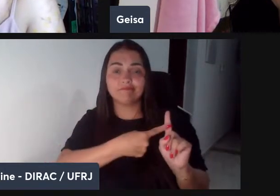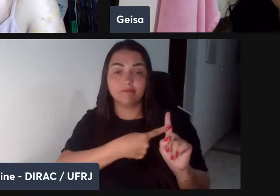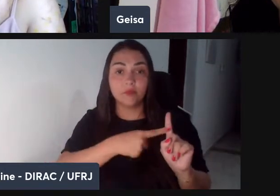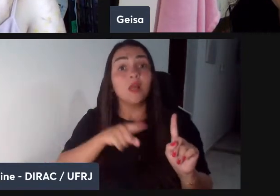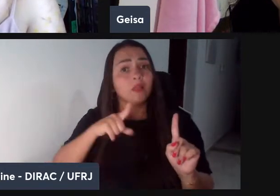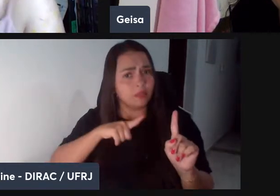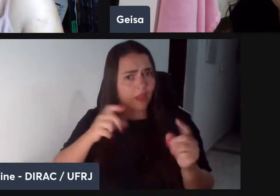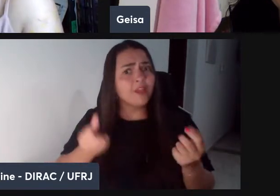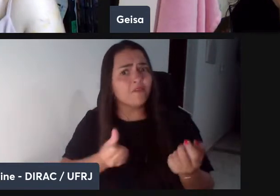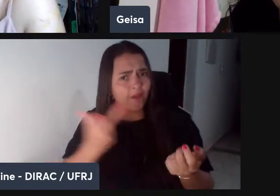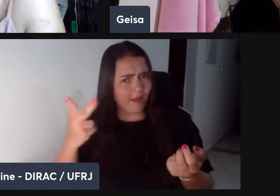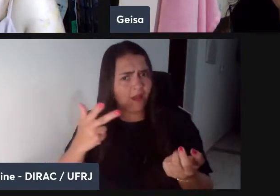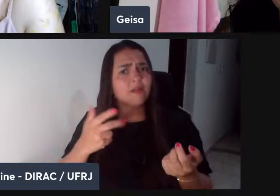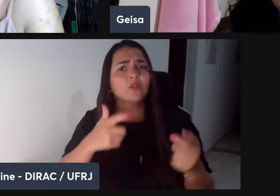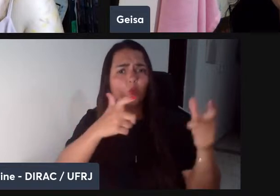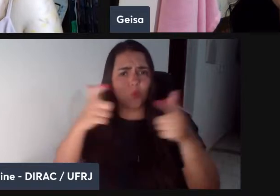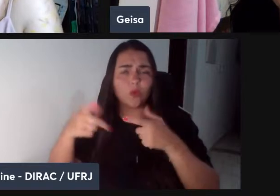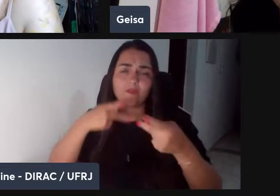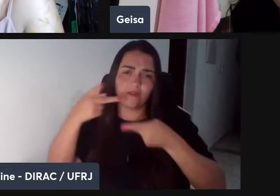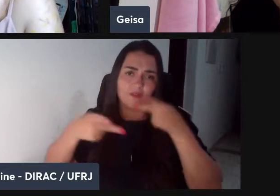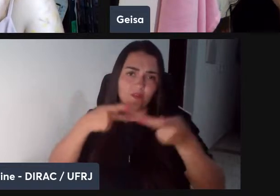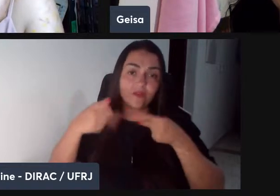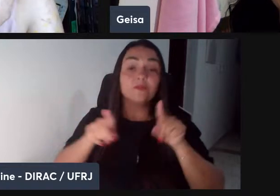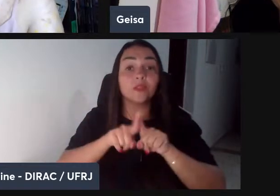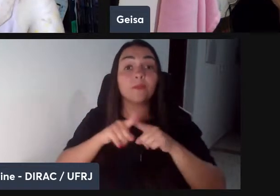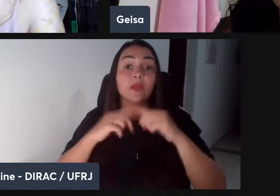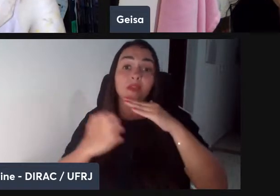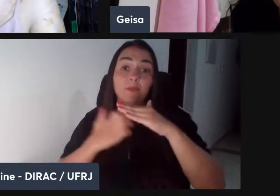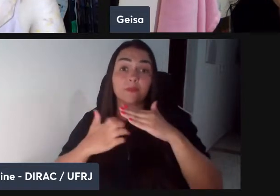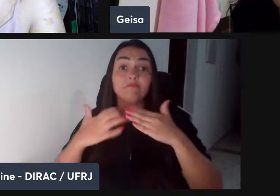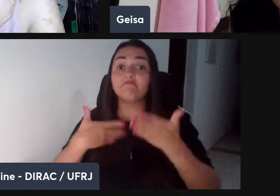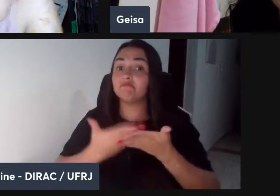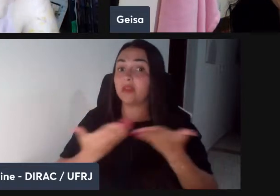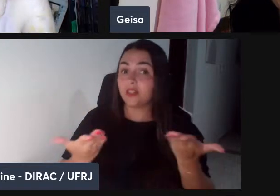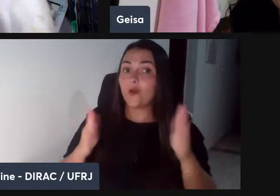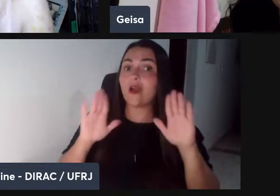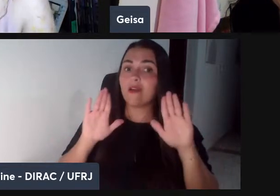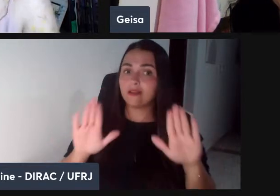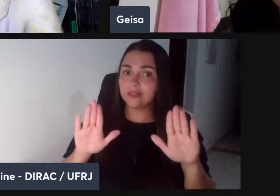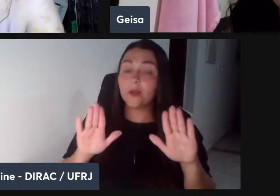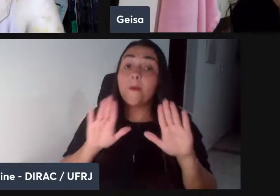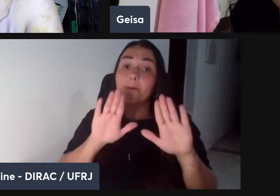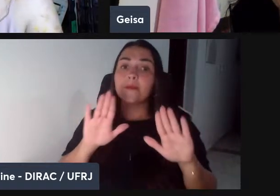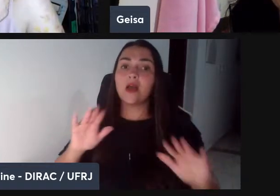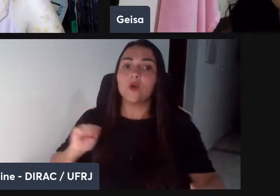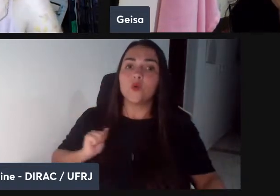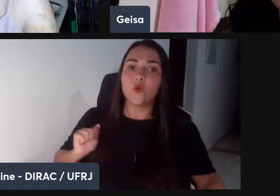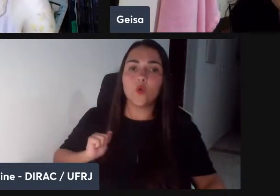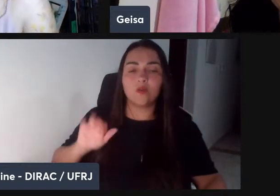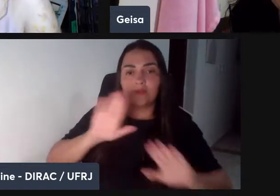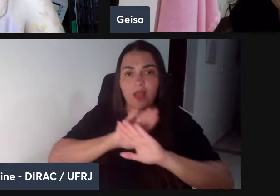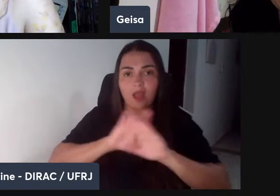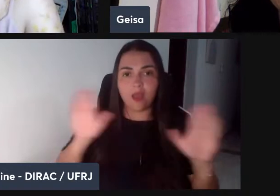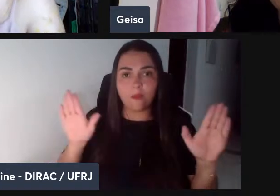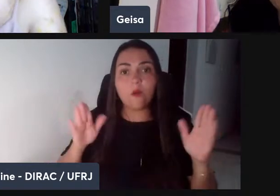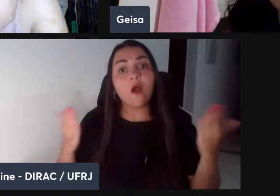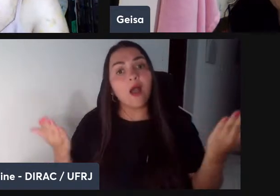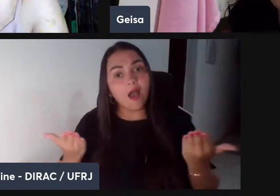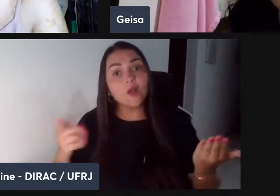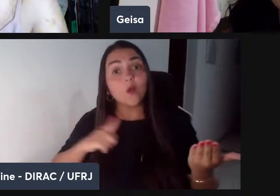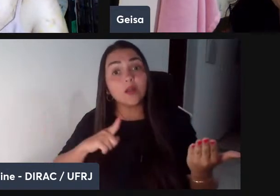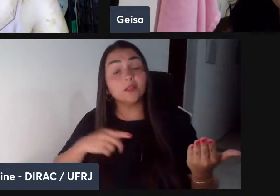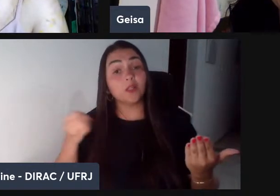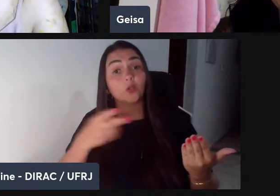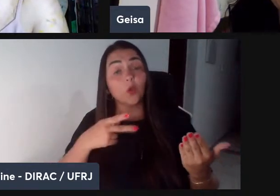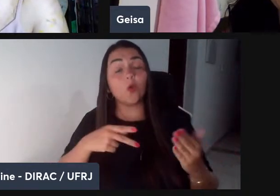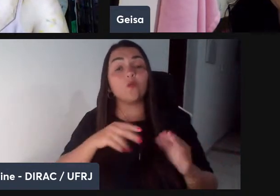lugares, né? Em muitas empresas, até hoje, né? Então, ainda bem que nos livramos disso. Hoje nós temos até um projeto de lei,